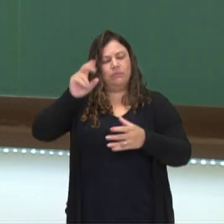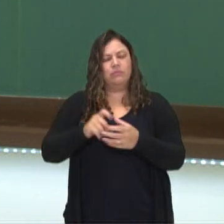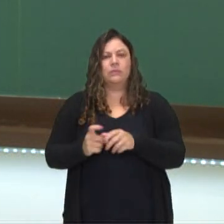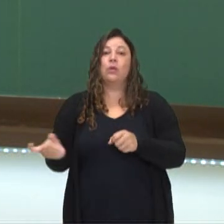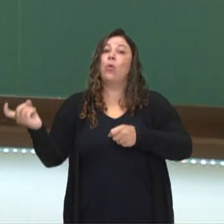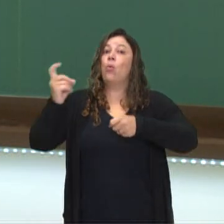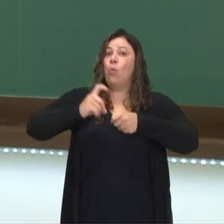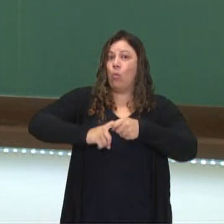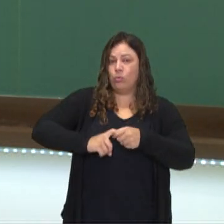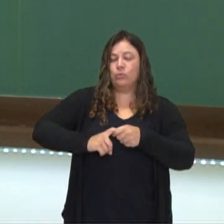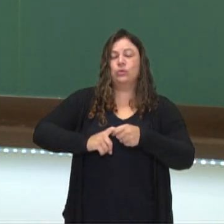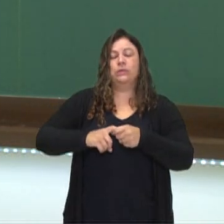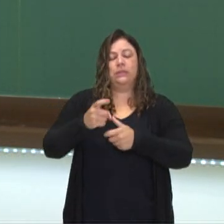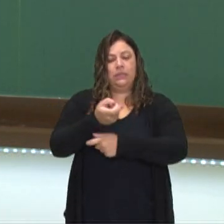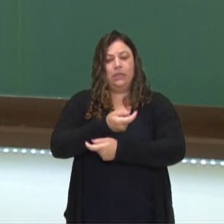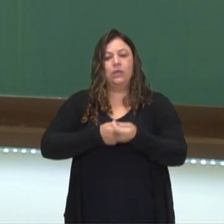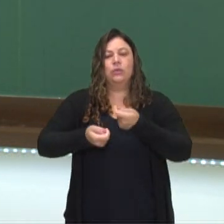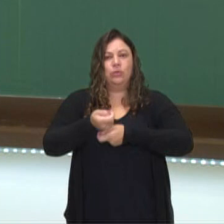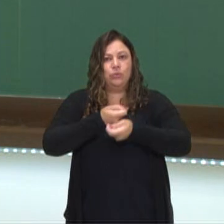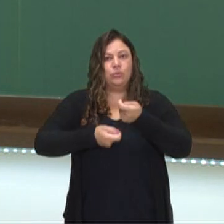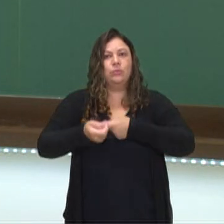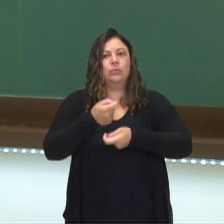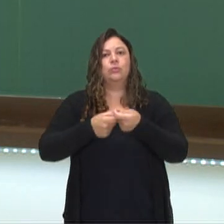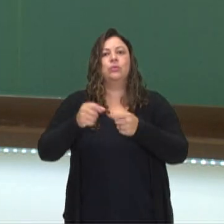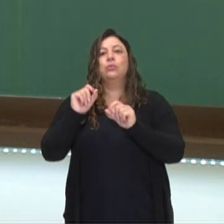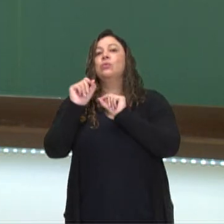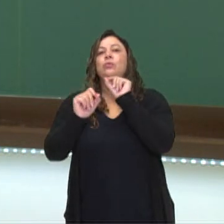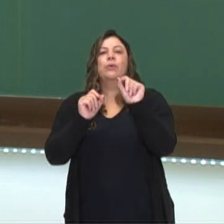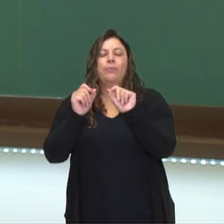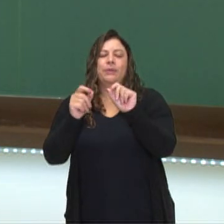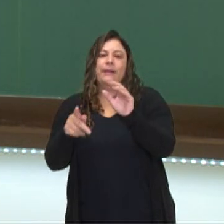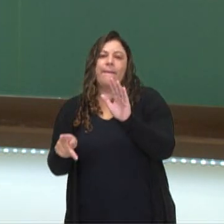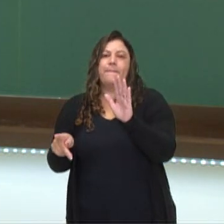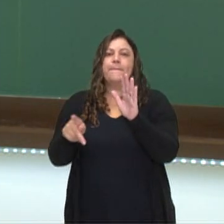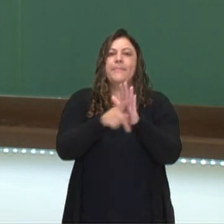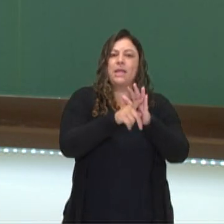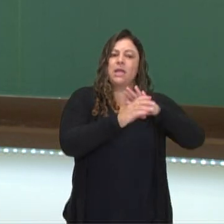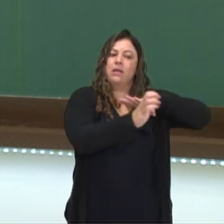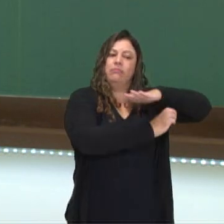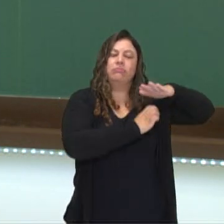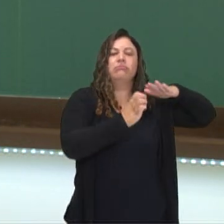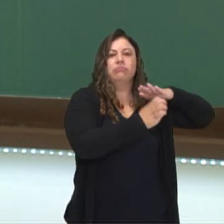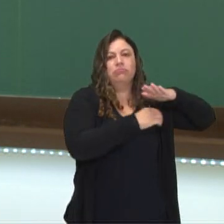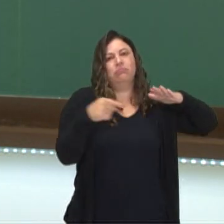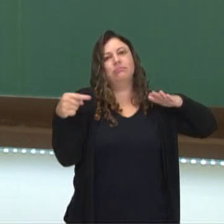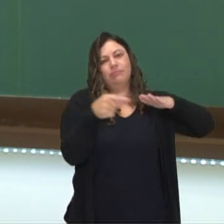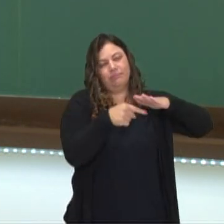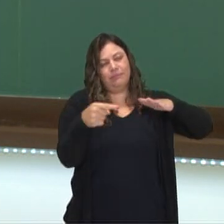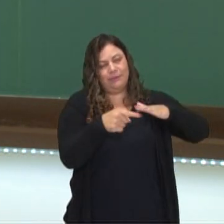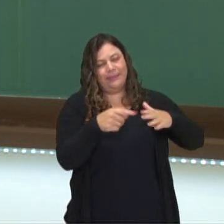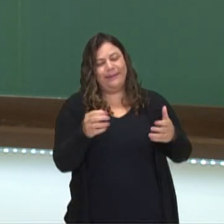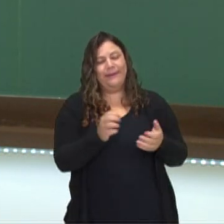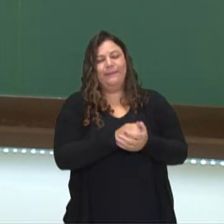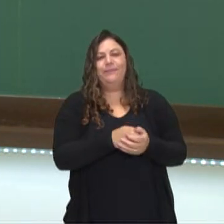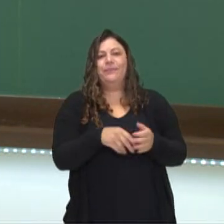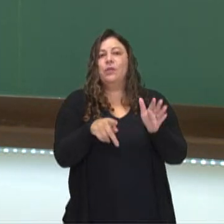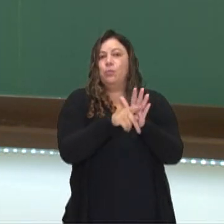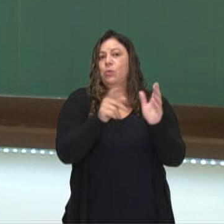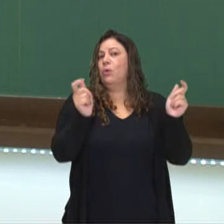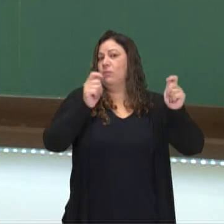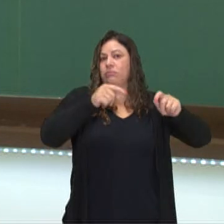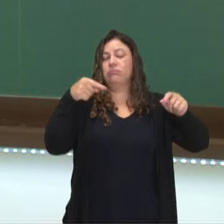de participação no capital da empresa vão para onde? Para o capital dessa empresa. E essa empresa, por sua vez,